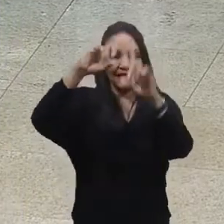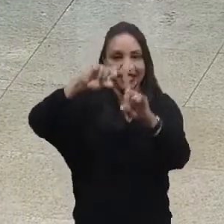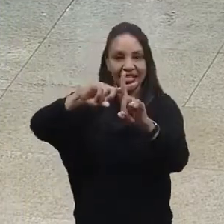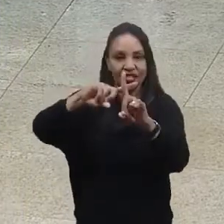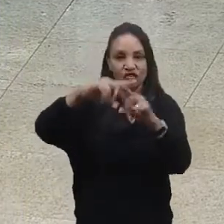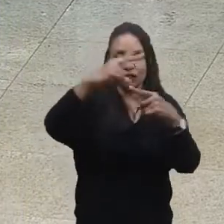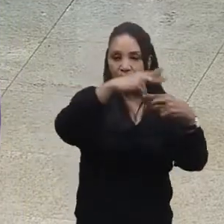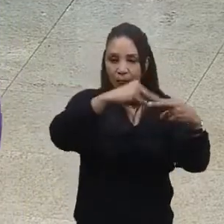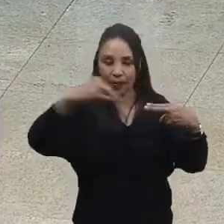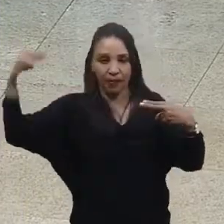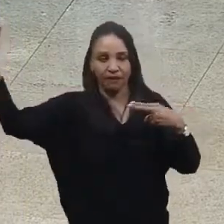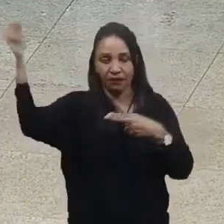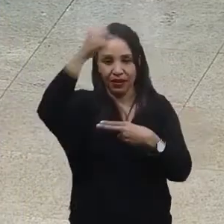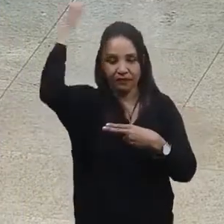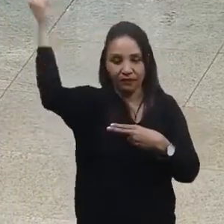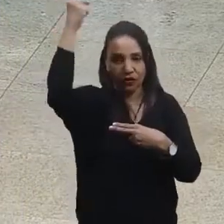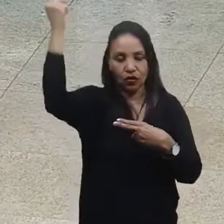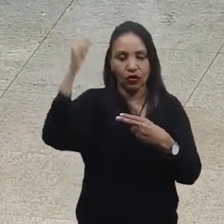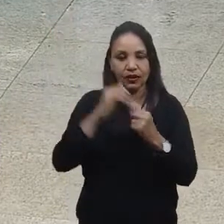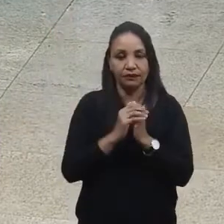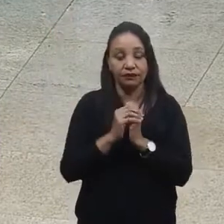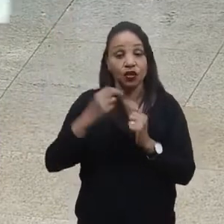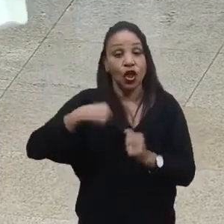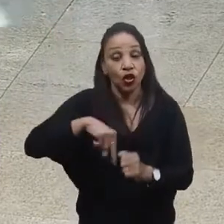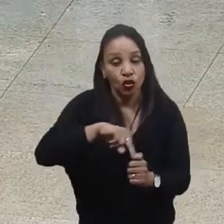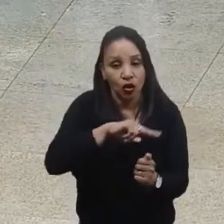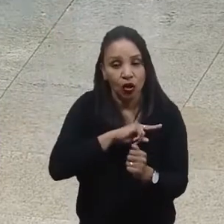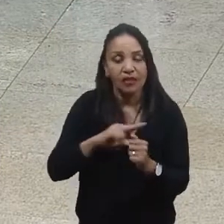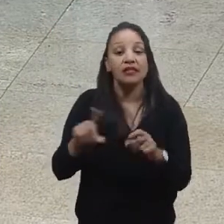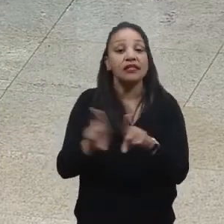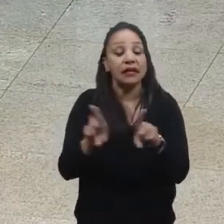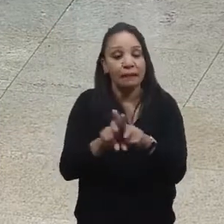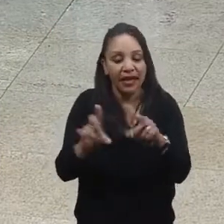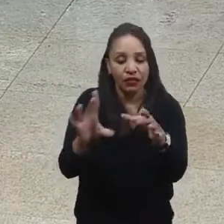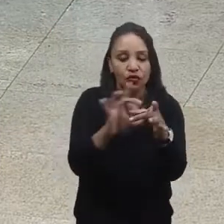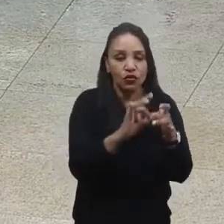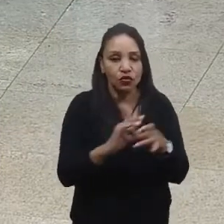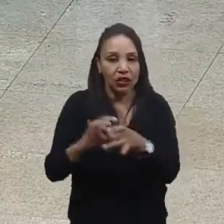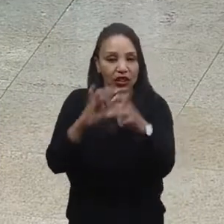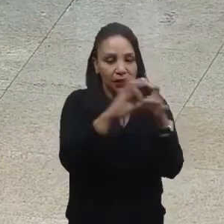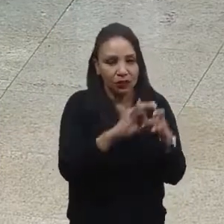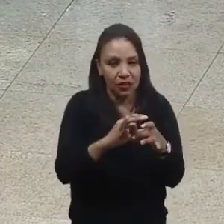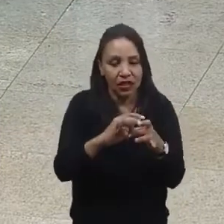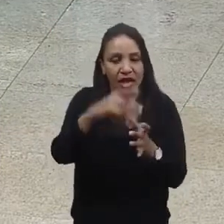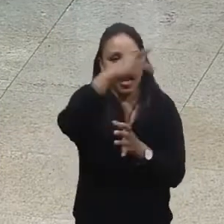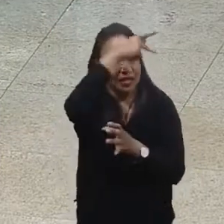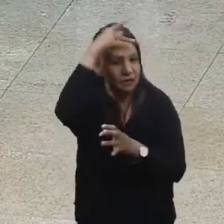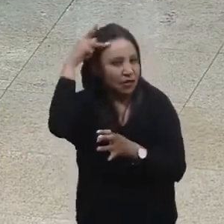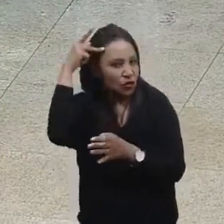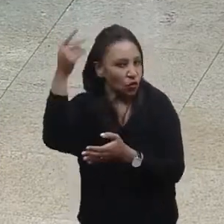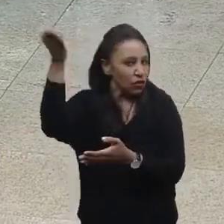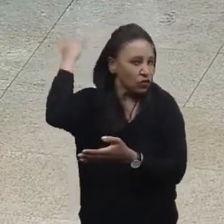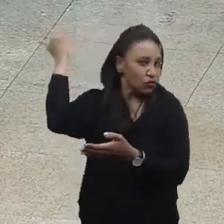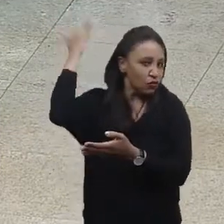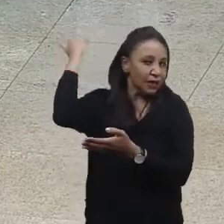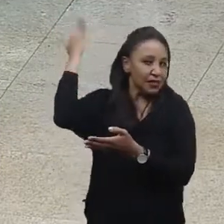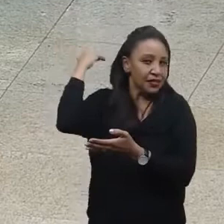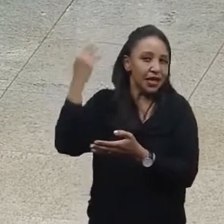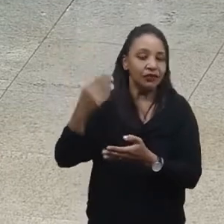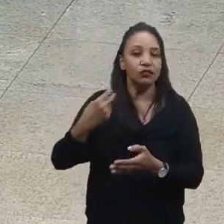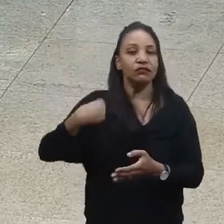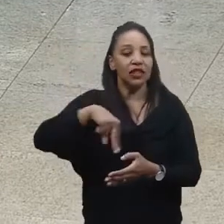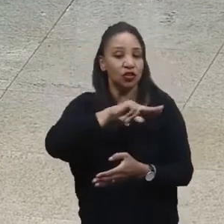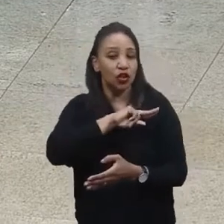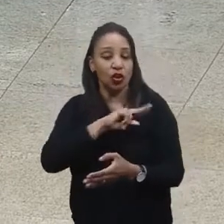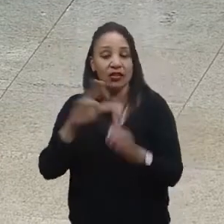igreja Triunfante e nós os nos unimos aos nossos antepassados Essa é a única forma de nos unirmos